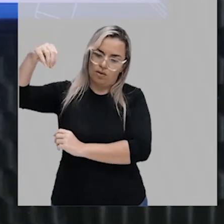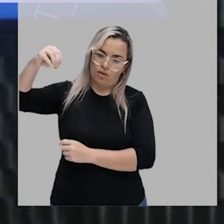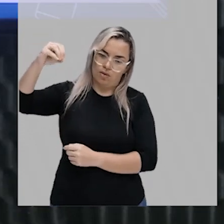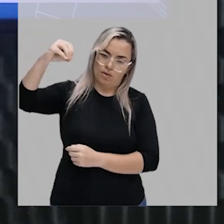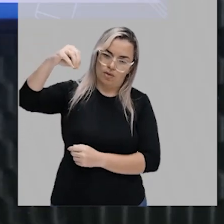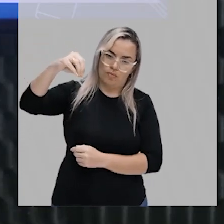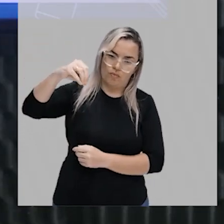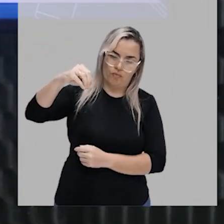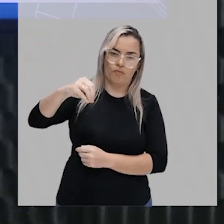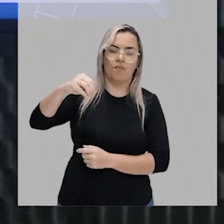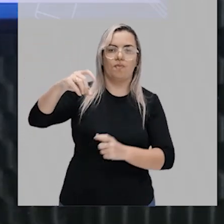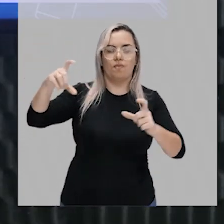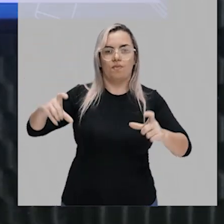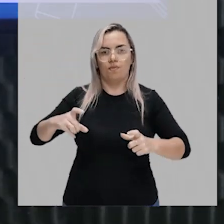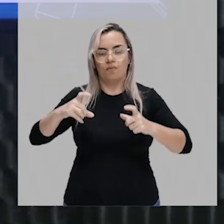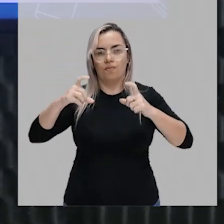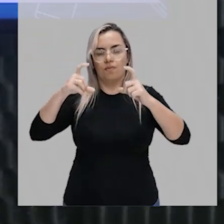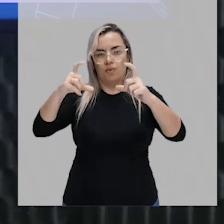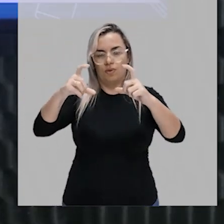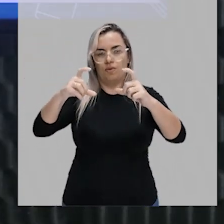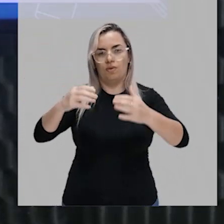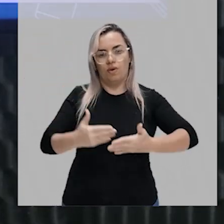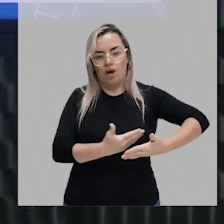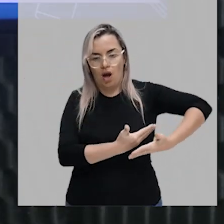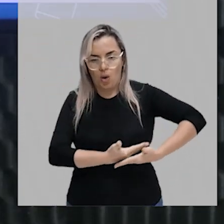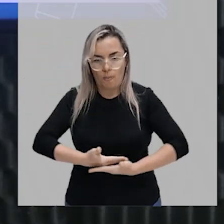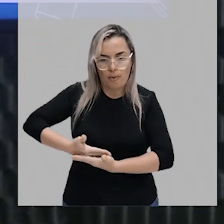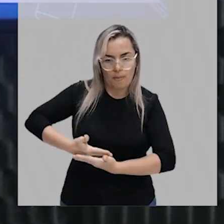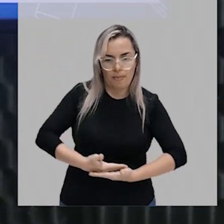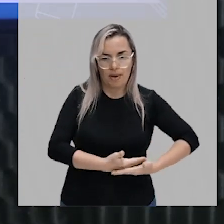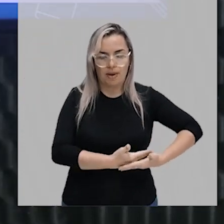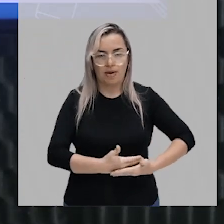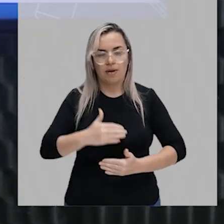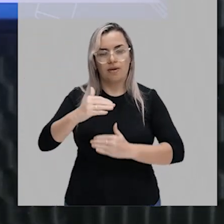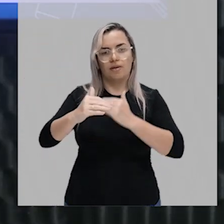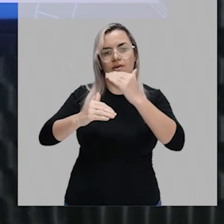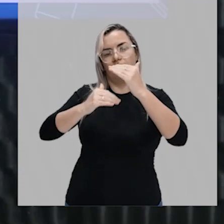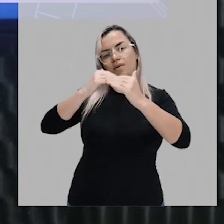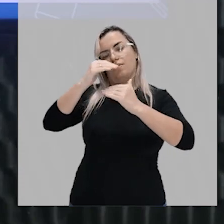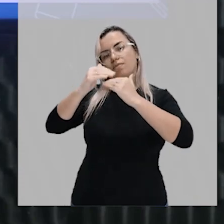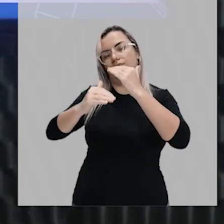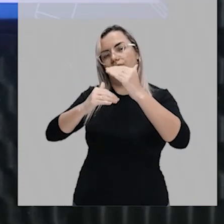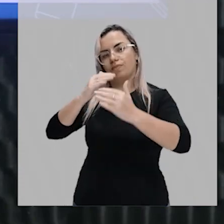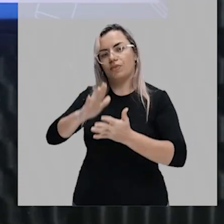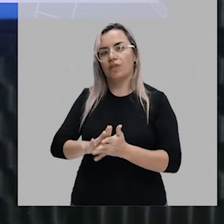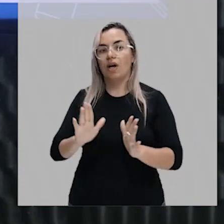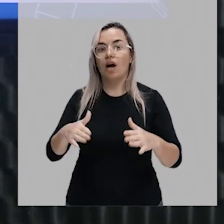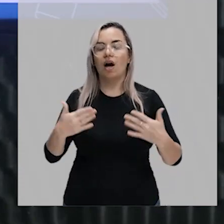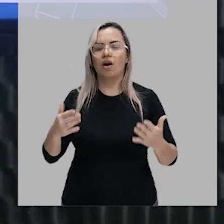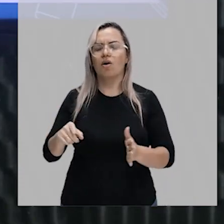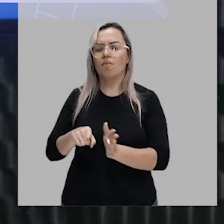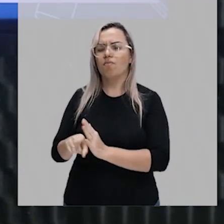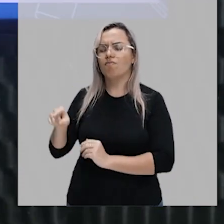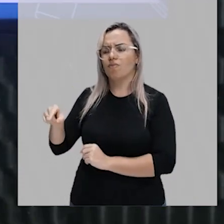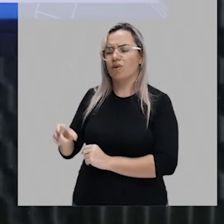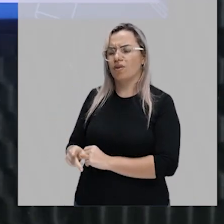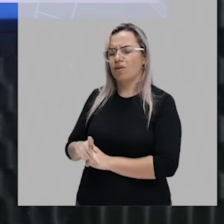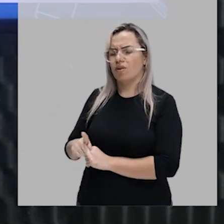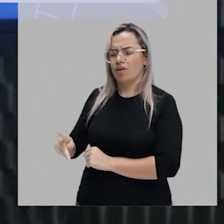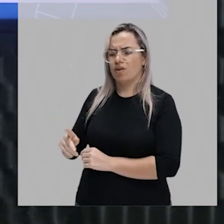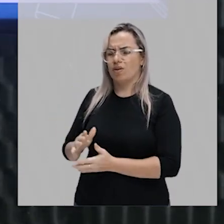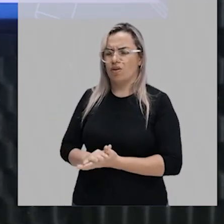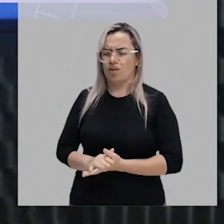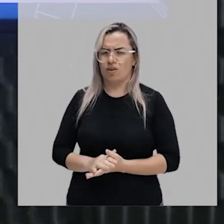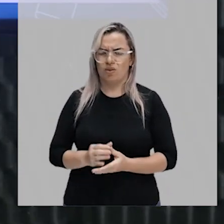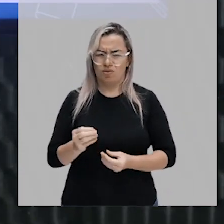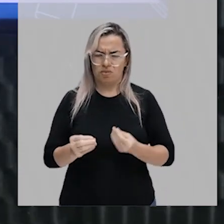chama de endométrio. E lá o bebê ele vai se desenvolver, certo? Aí você me pergunta, o óvulo ele consegue